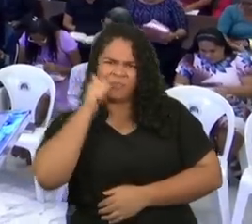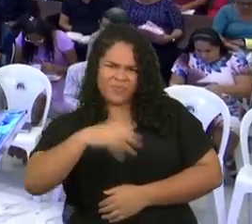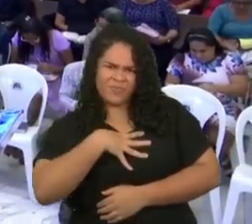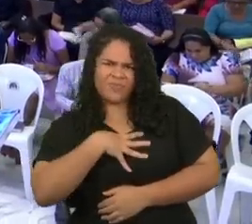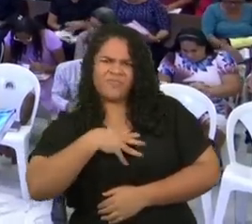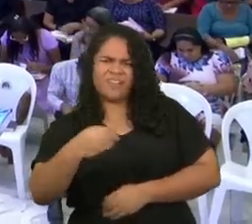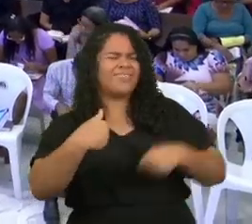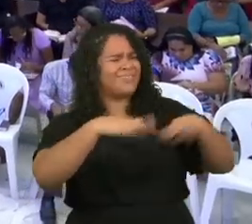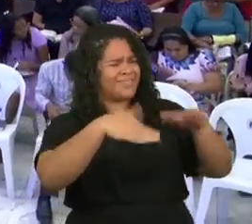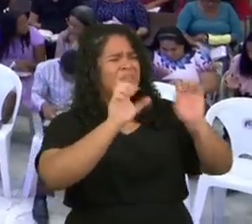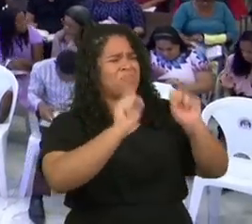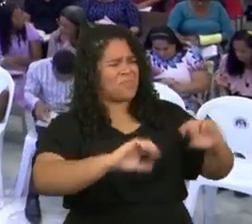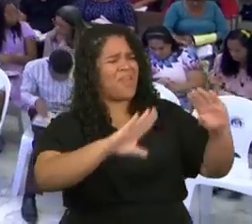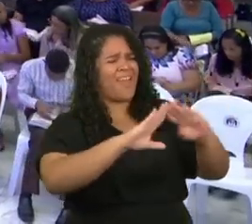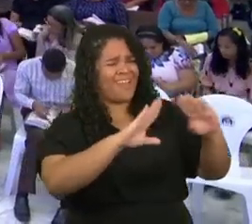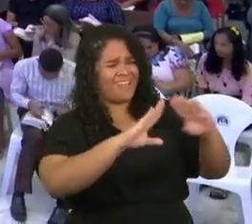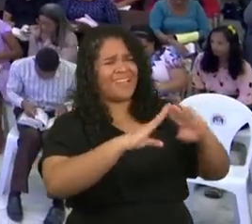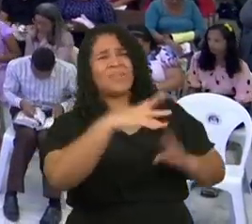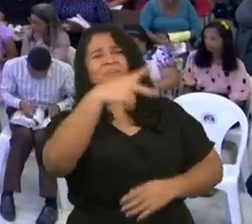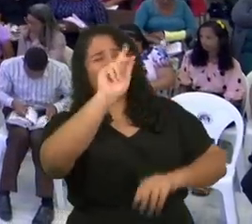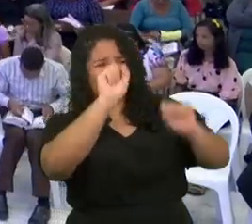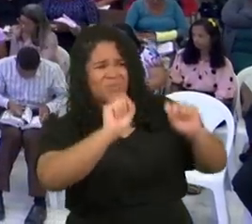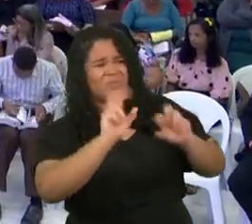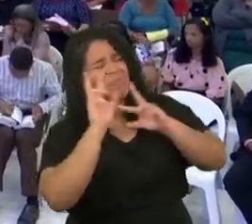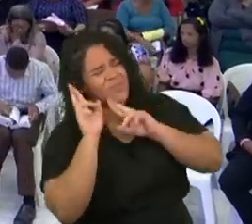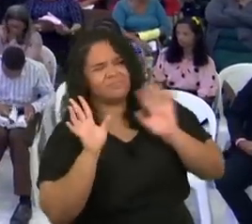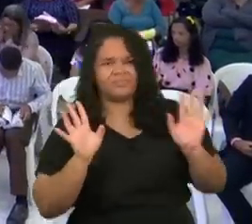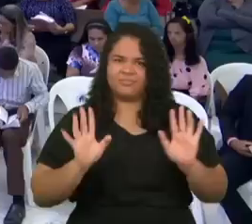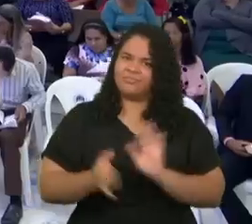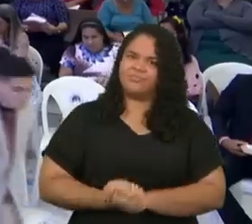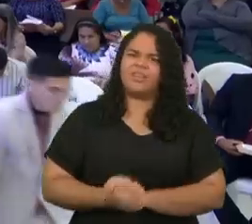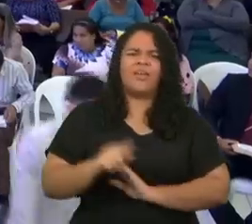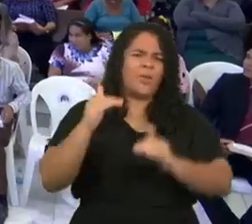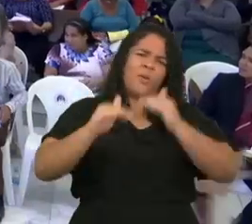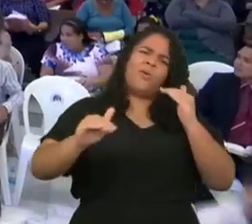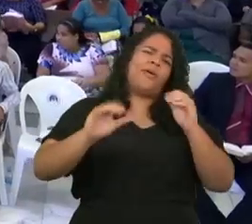se você discorda problema seu problema seu